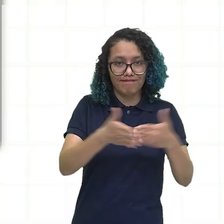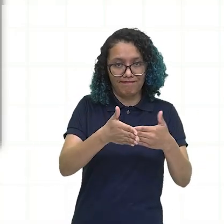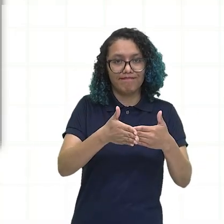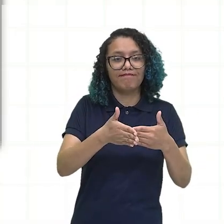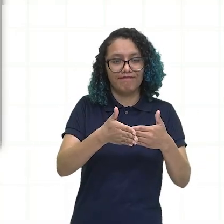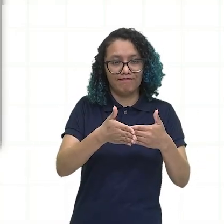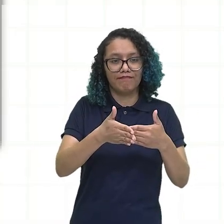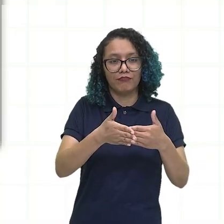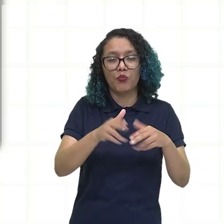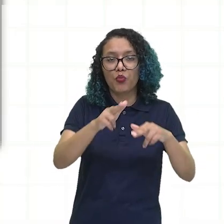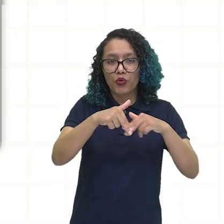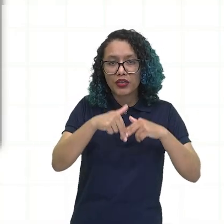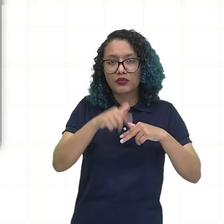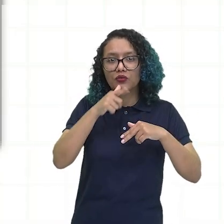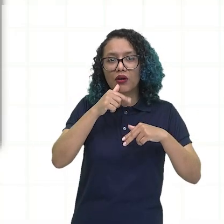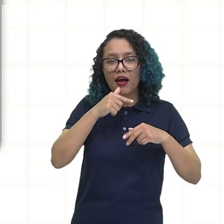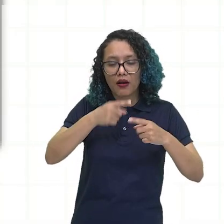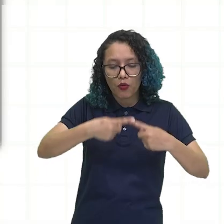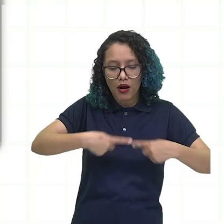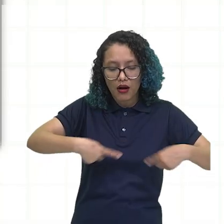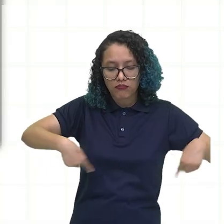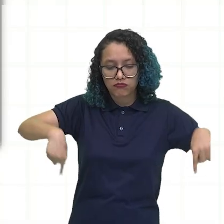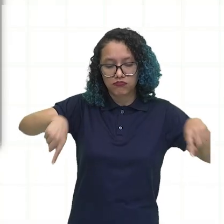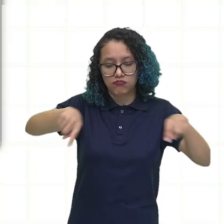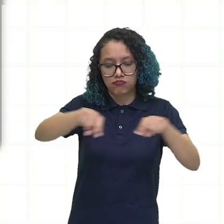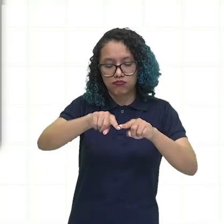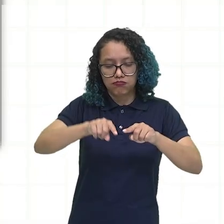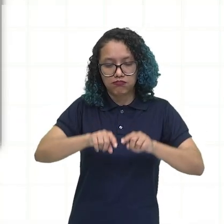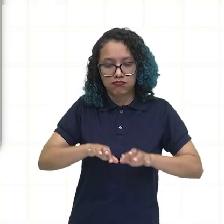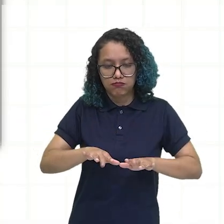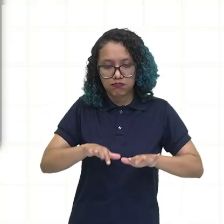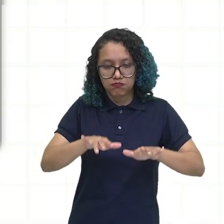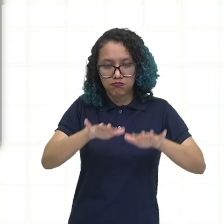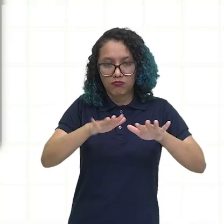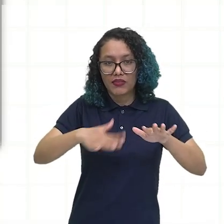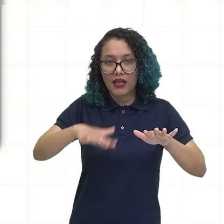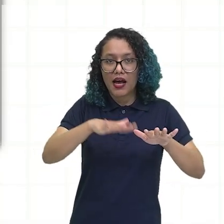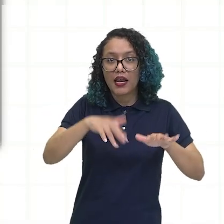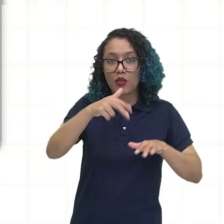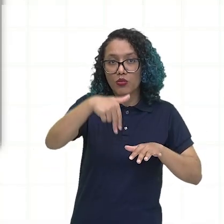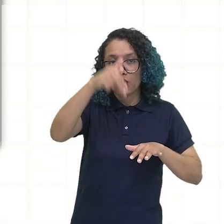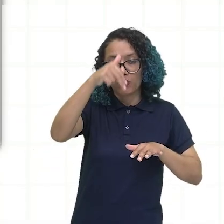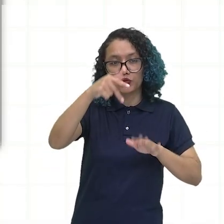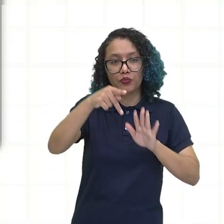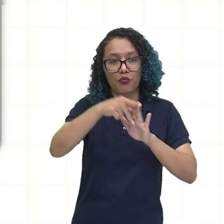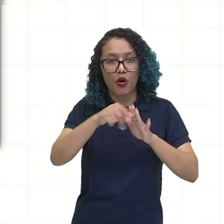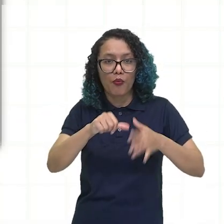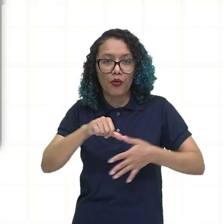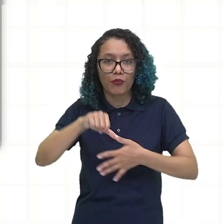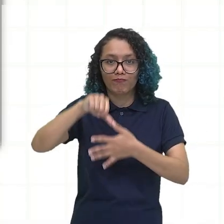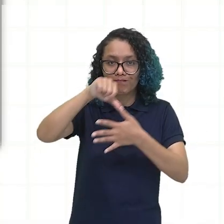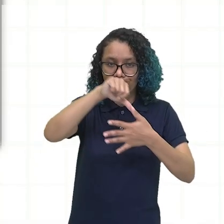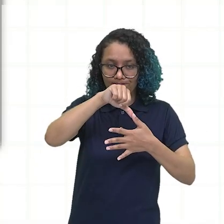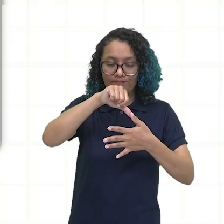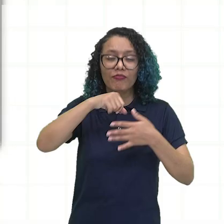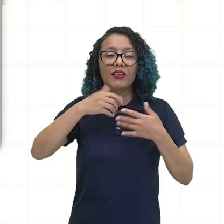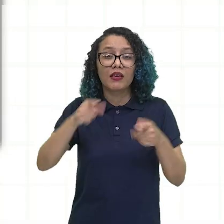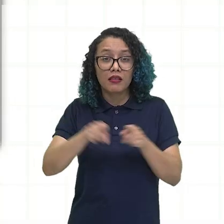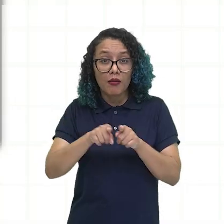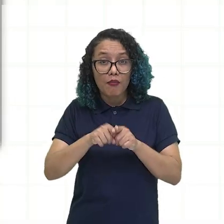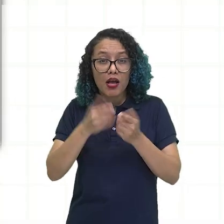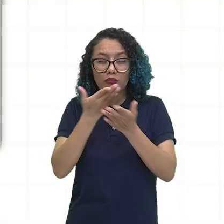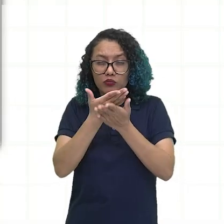originando ali um imenso lago, né, na parte norte da América do Sul. E o estudo mostrou também que